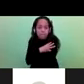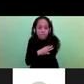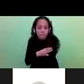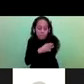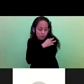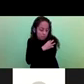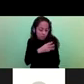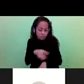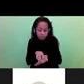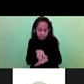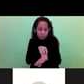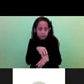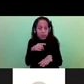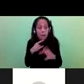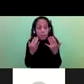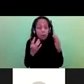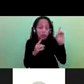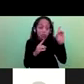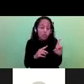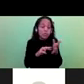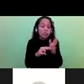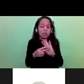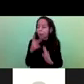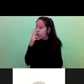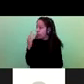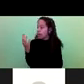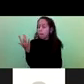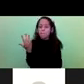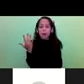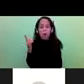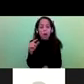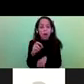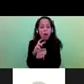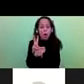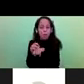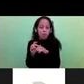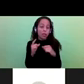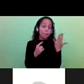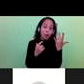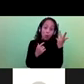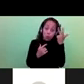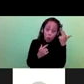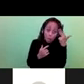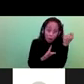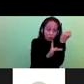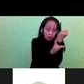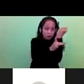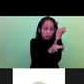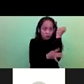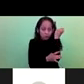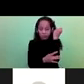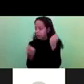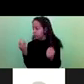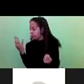direita segurando o que seria uma mão robótica. Então, a ideia dessa imagem é de